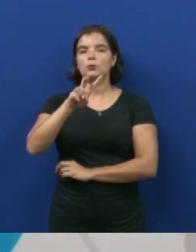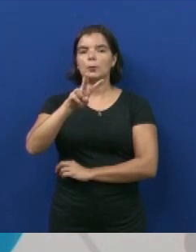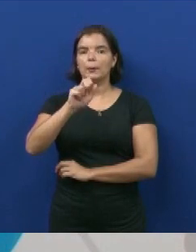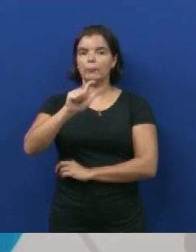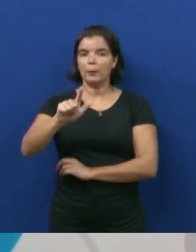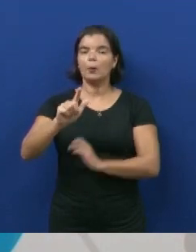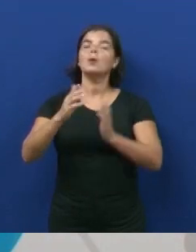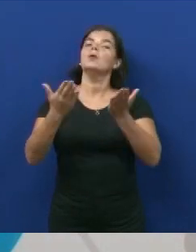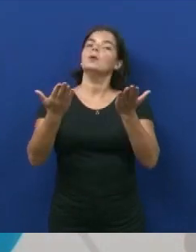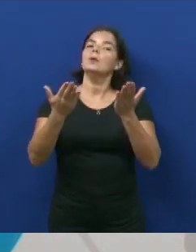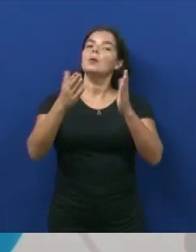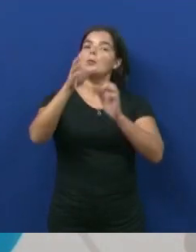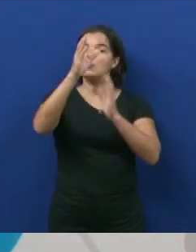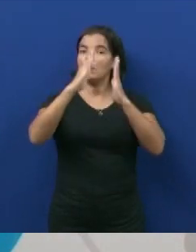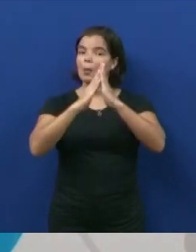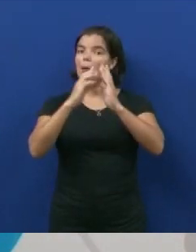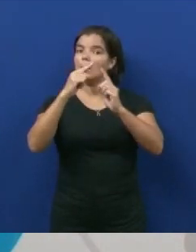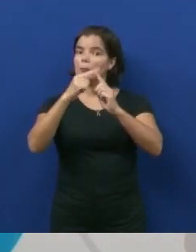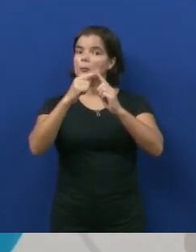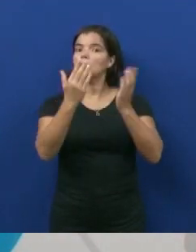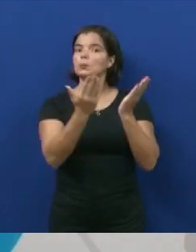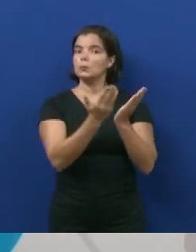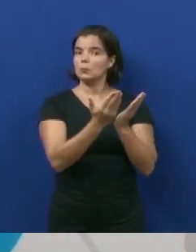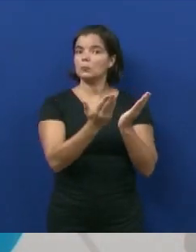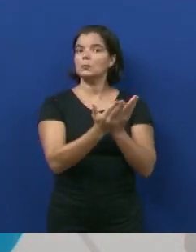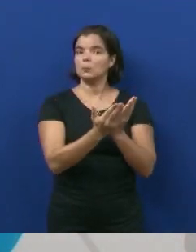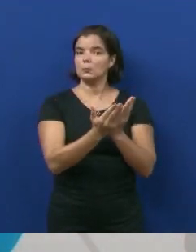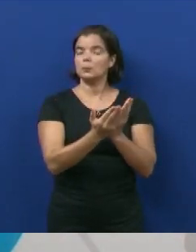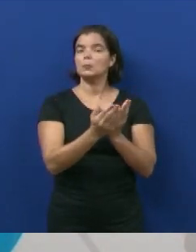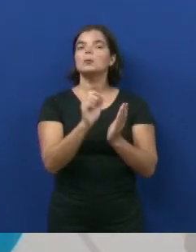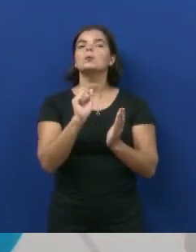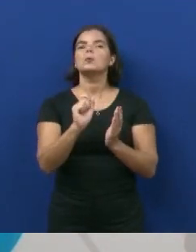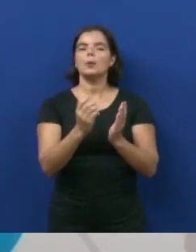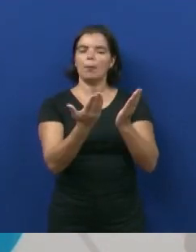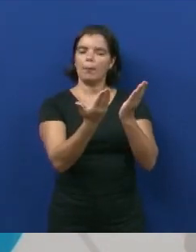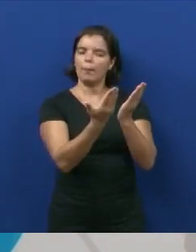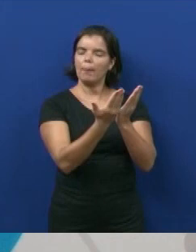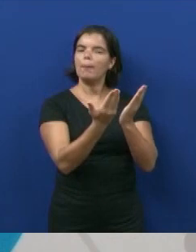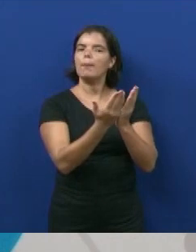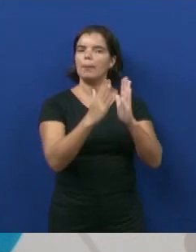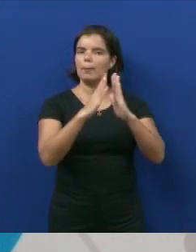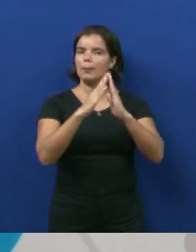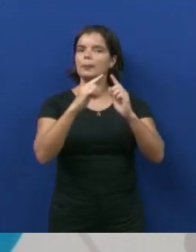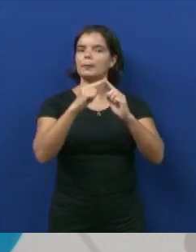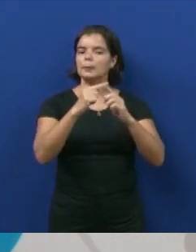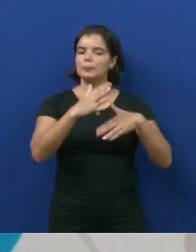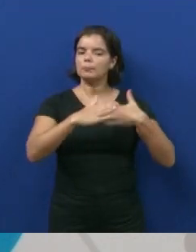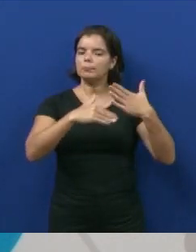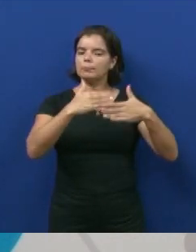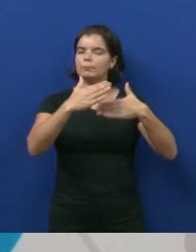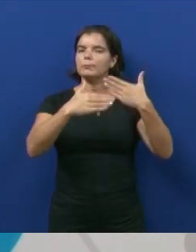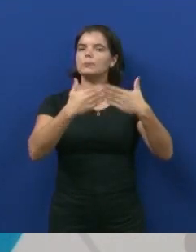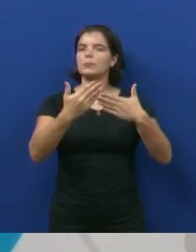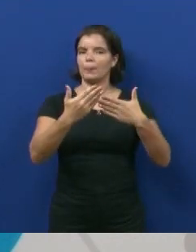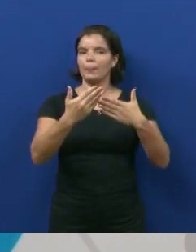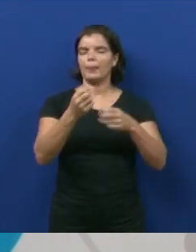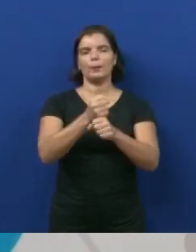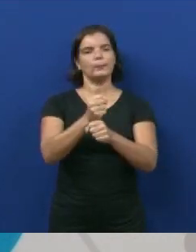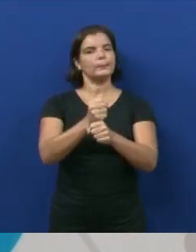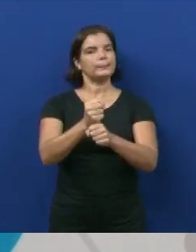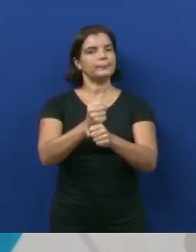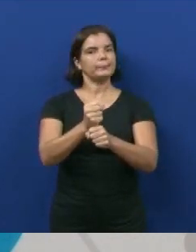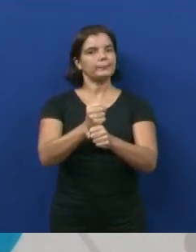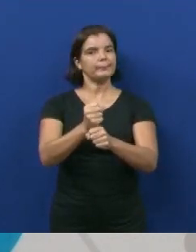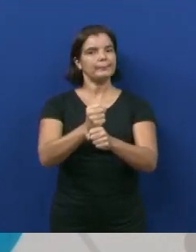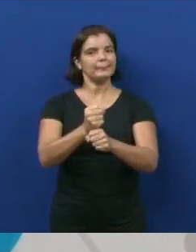igreja cristã, tendo em vista que a igreja cristã ela desenvolveu aí muitos anos,